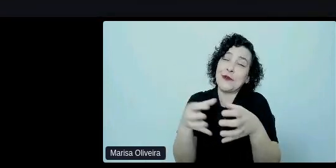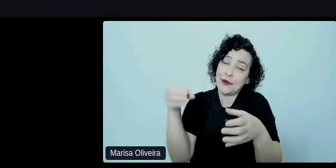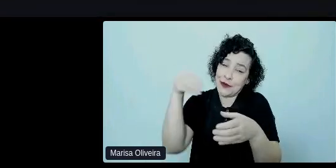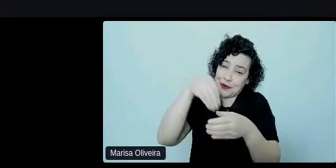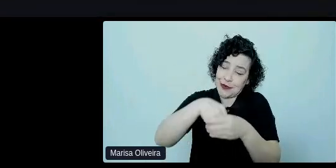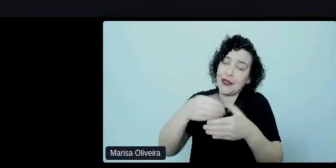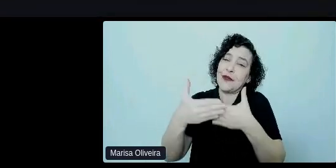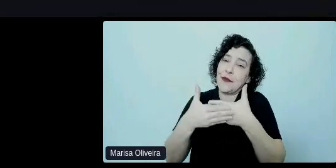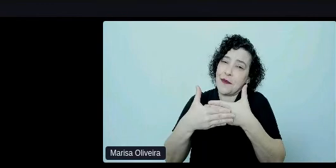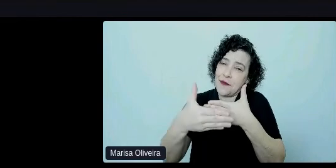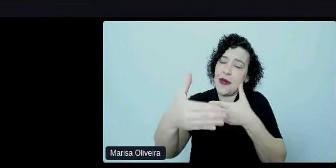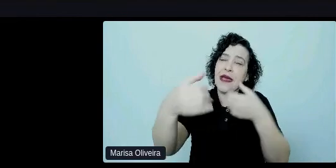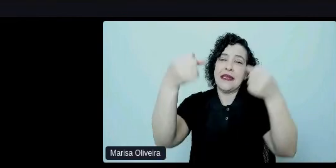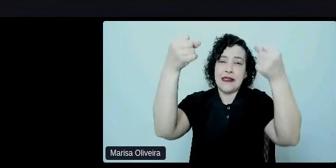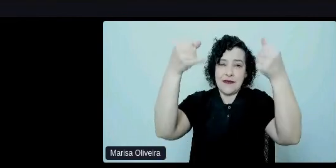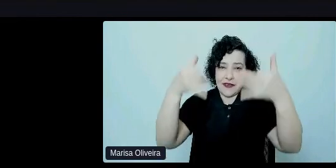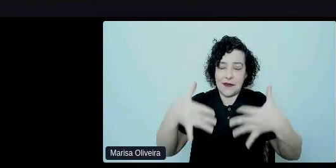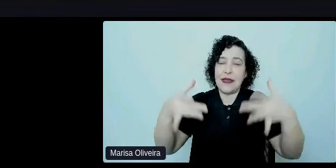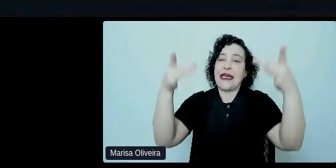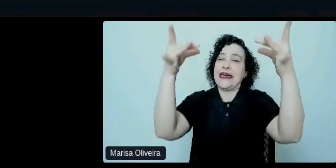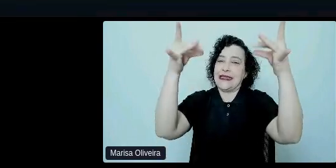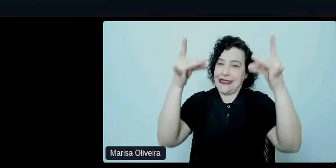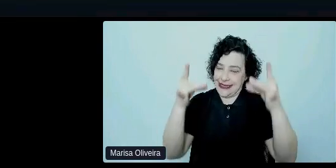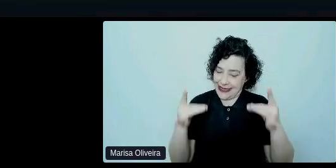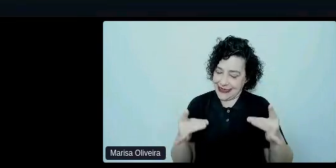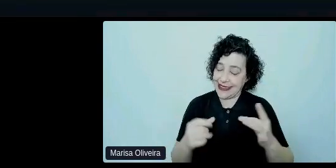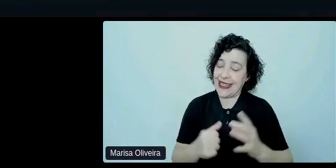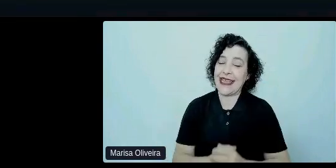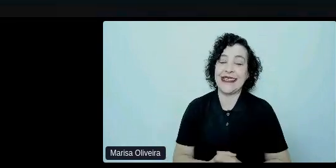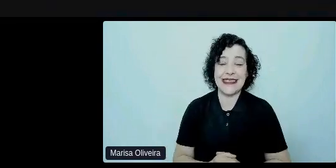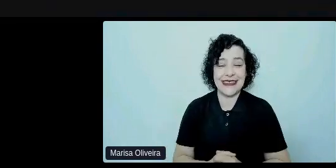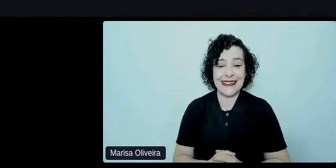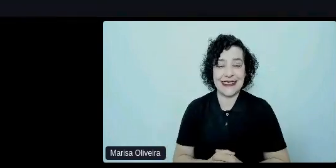mais à frente, mas